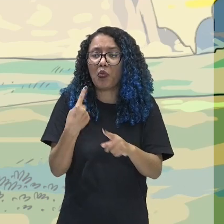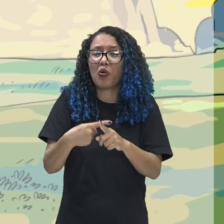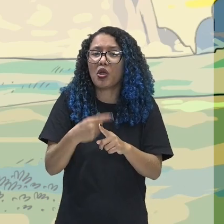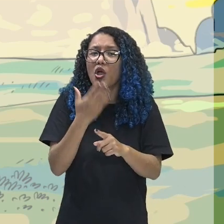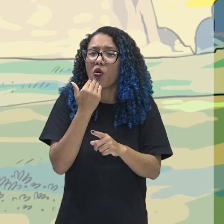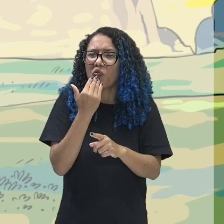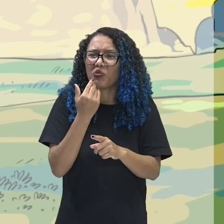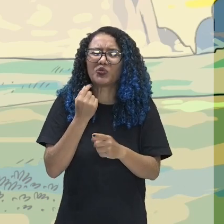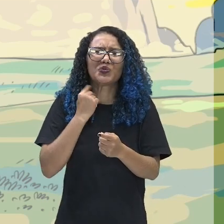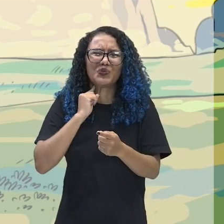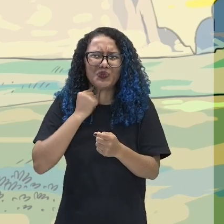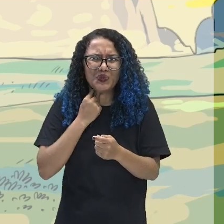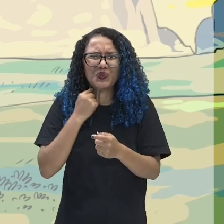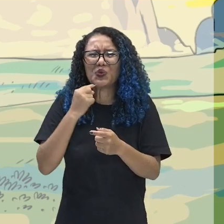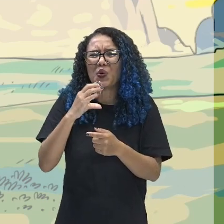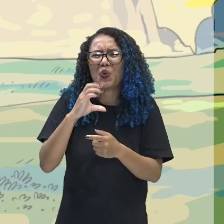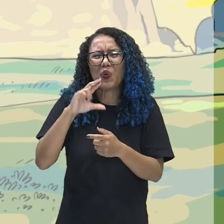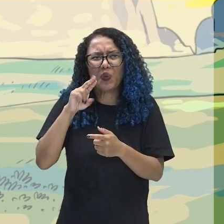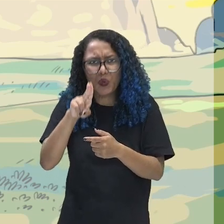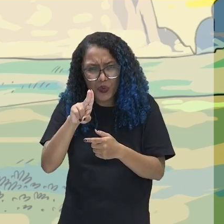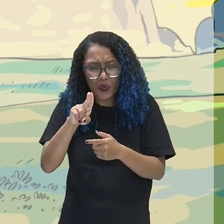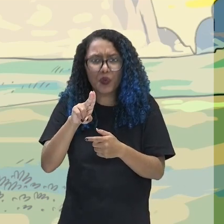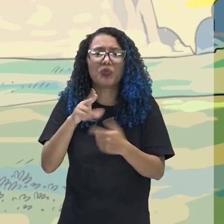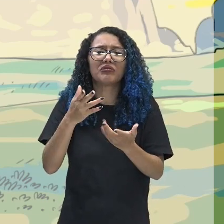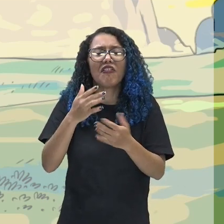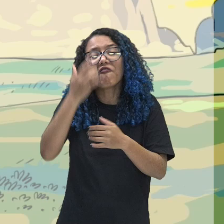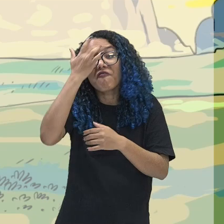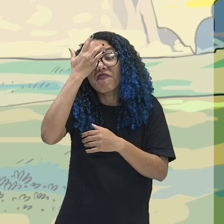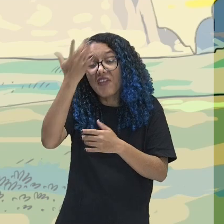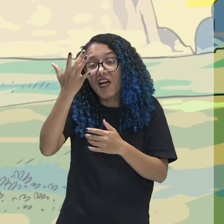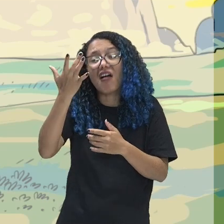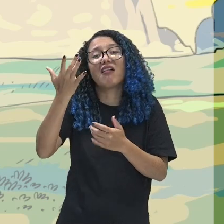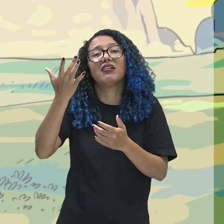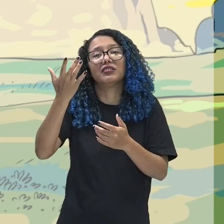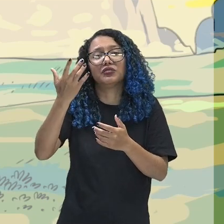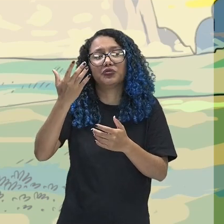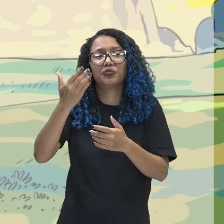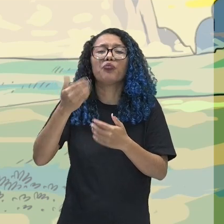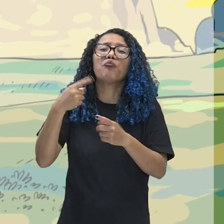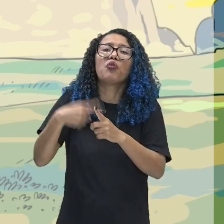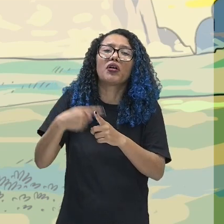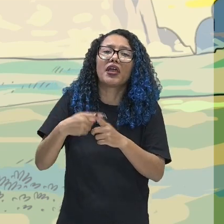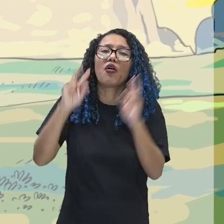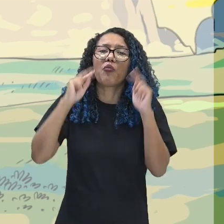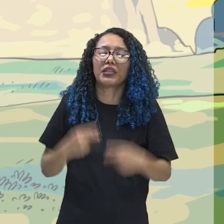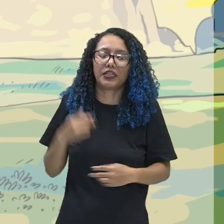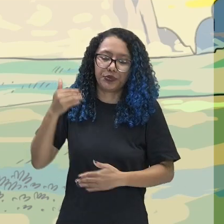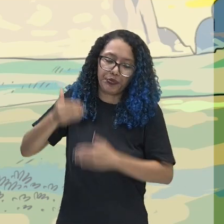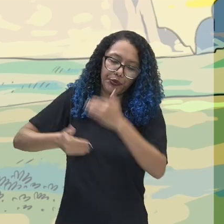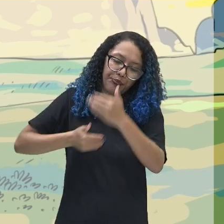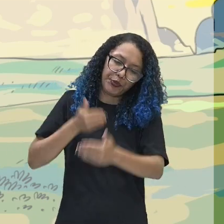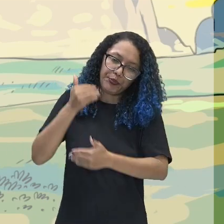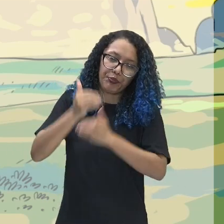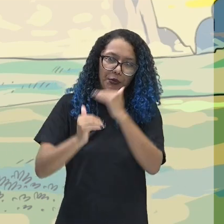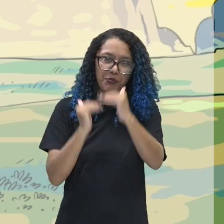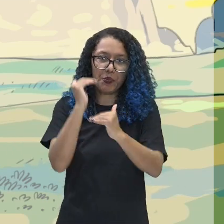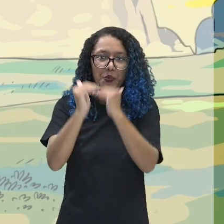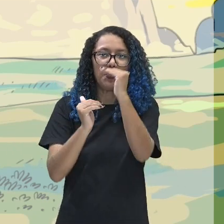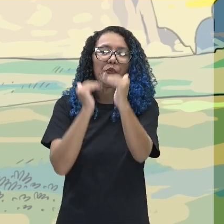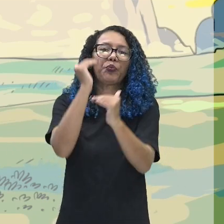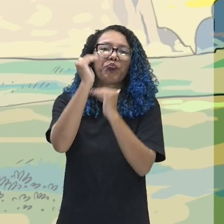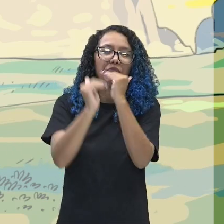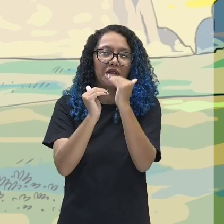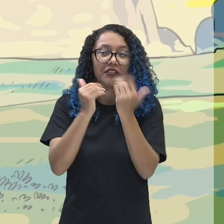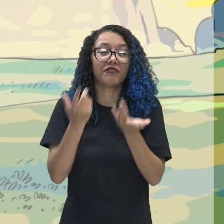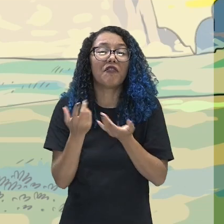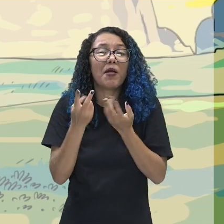um alimento cru, e isso facilitou ainda mais a evolução humana, que posteriormente a gente vai ver que vai